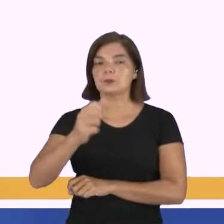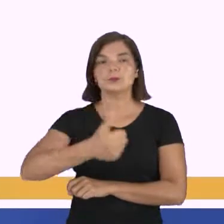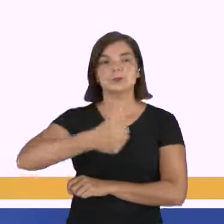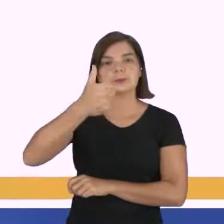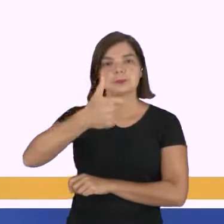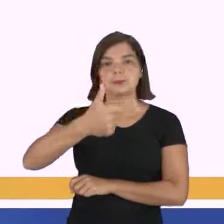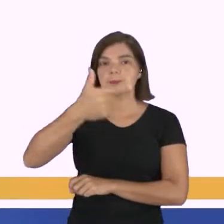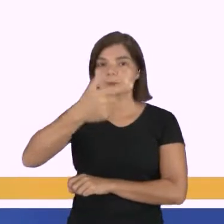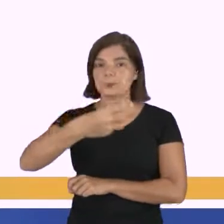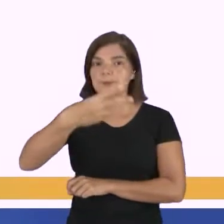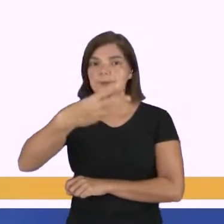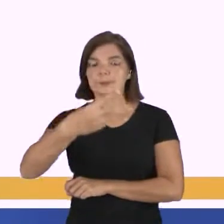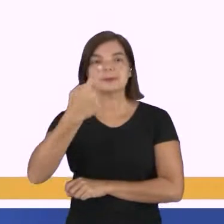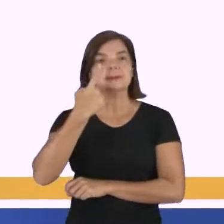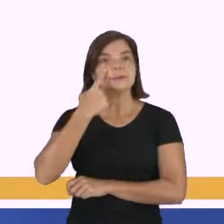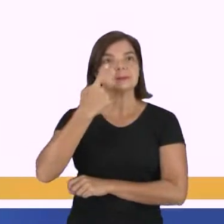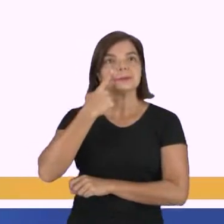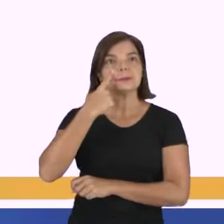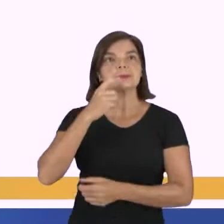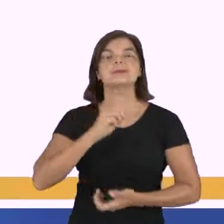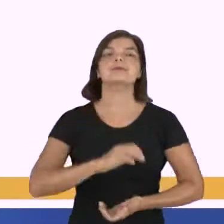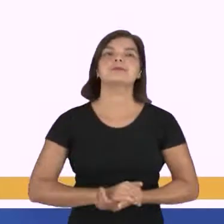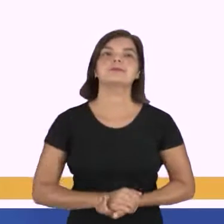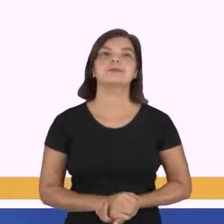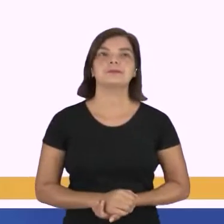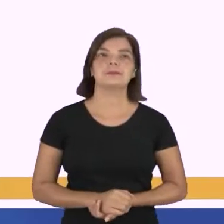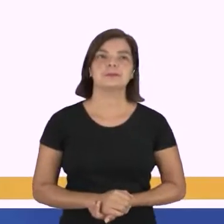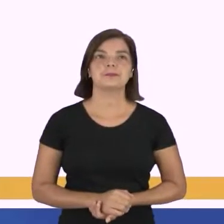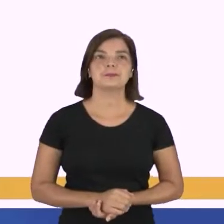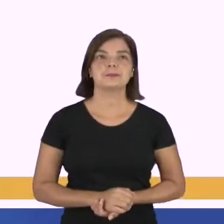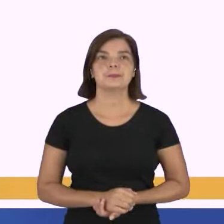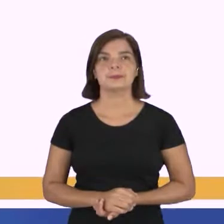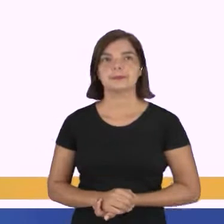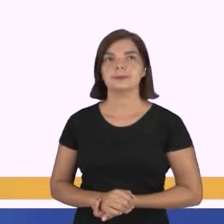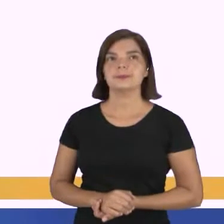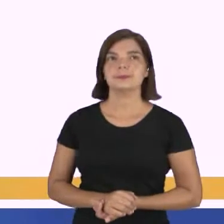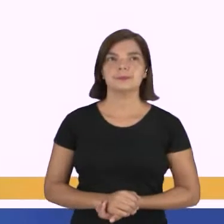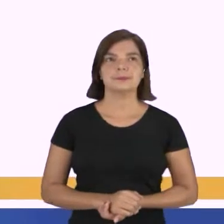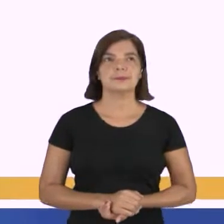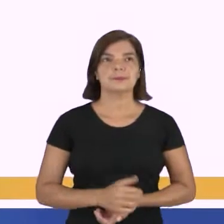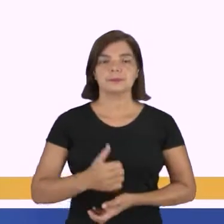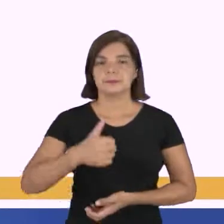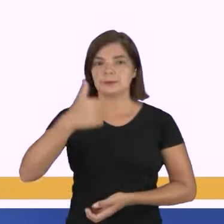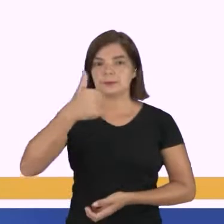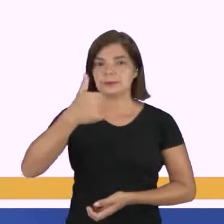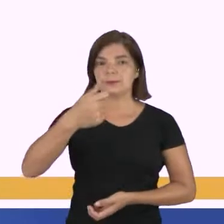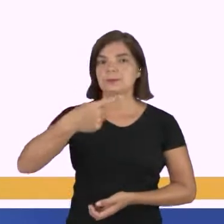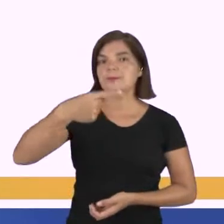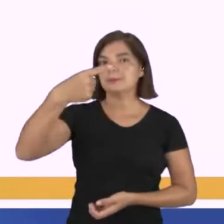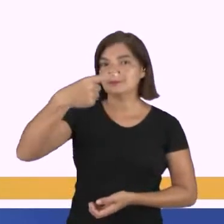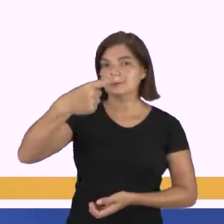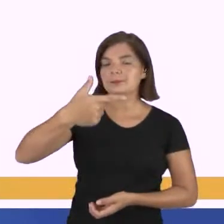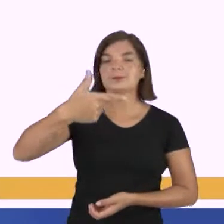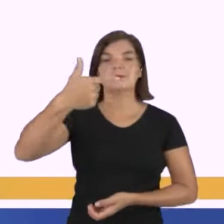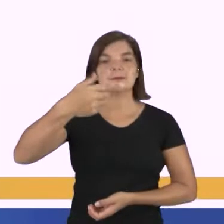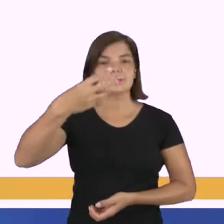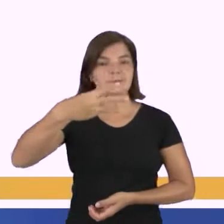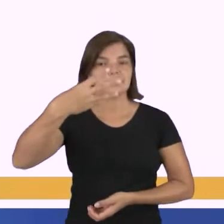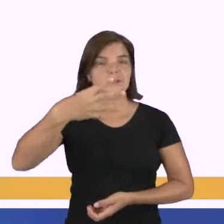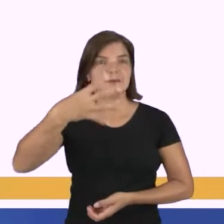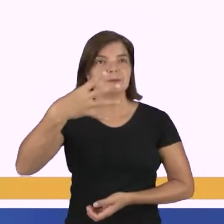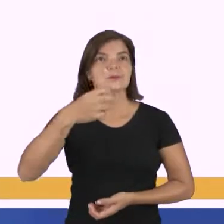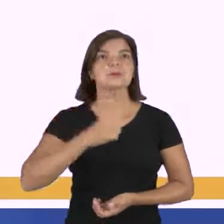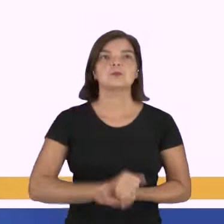terceiro. Aí vocês observam first, second, third, fourth. Então, primeiro, segundo, terceiro e